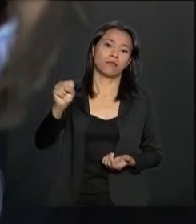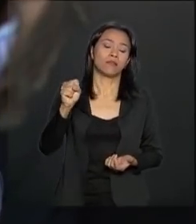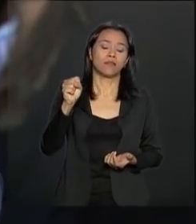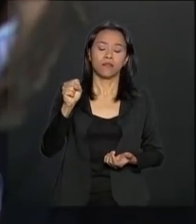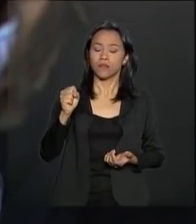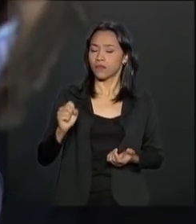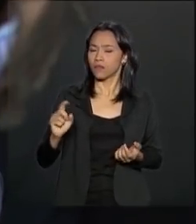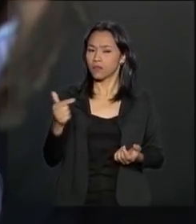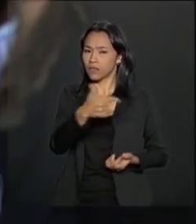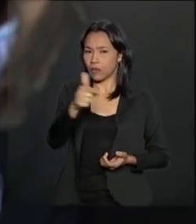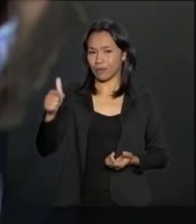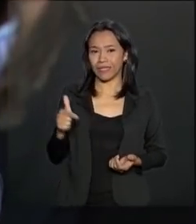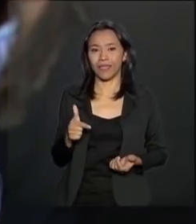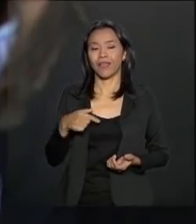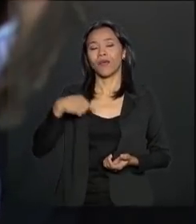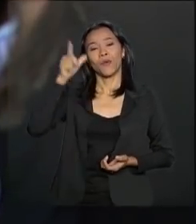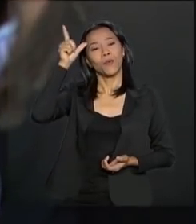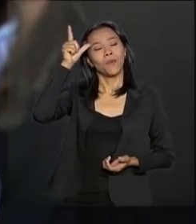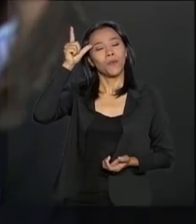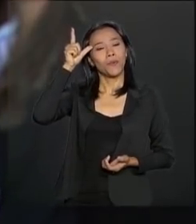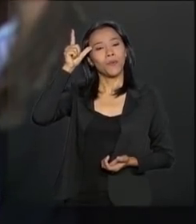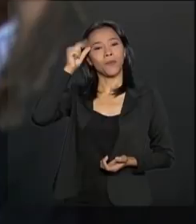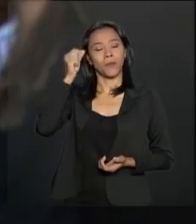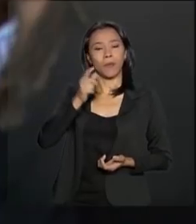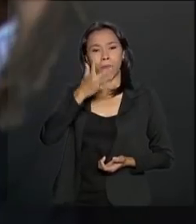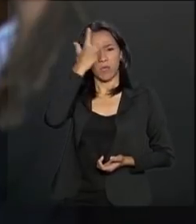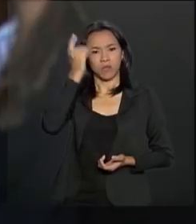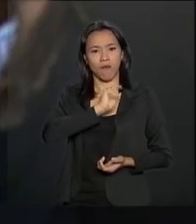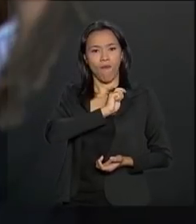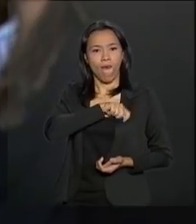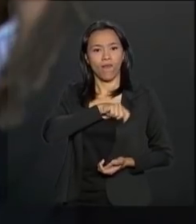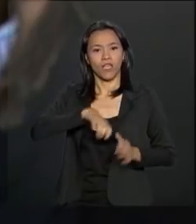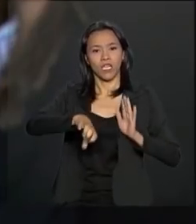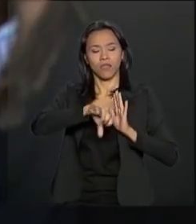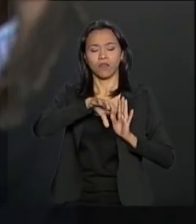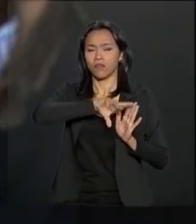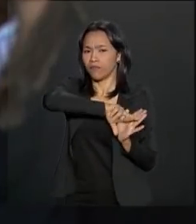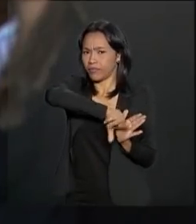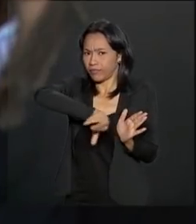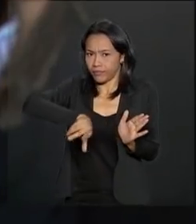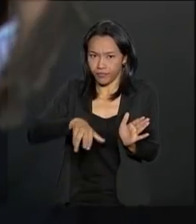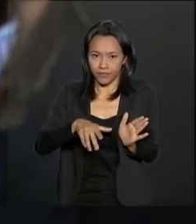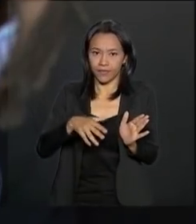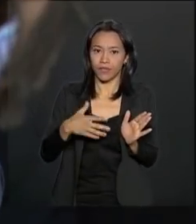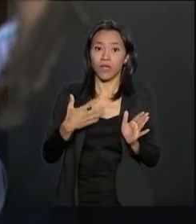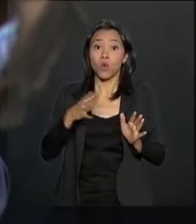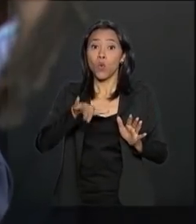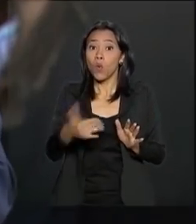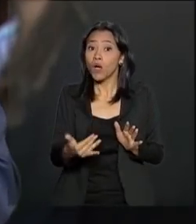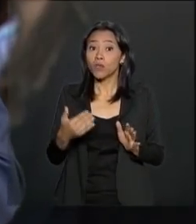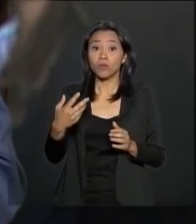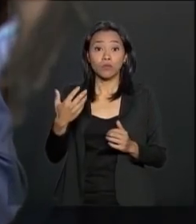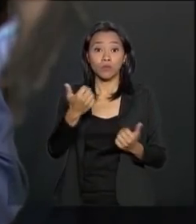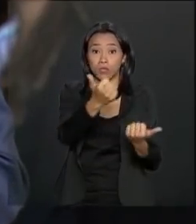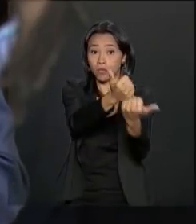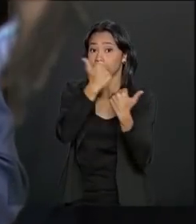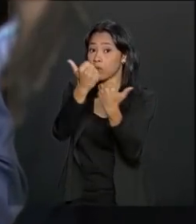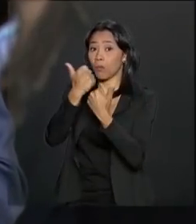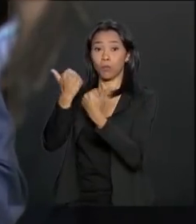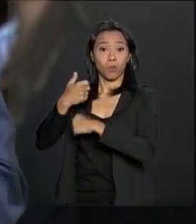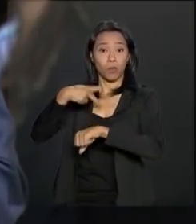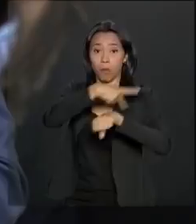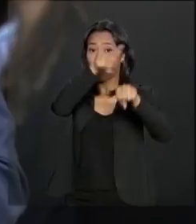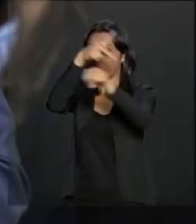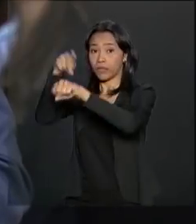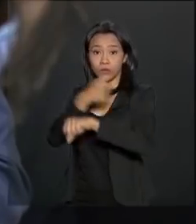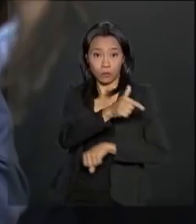deve haver portos seguros para criminosos e para o produto dos seus crimes. Quando países não cooperam, quem ganha